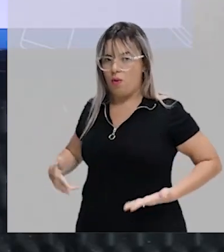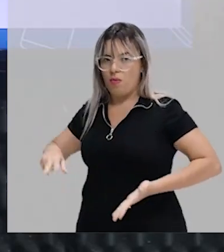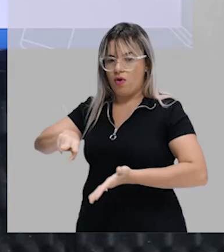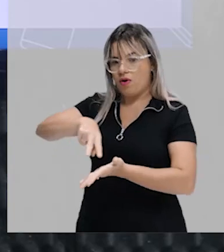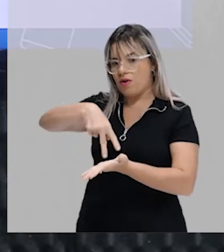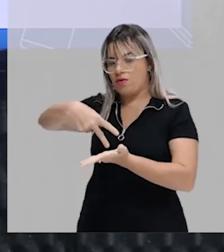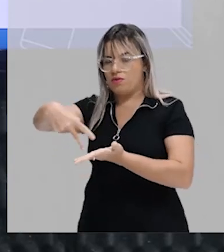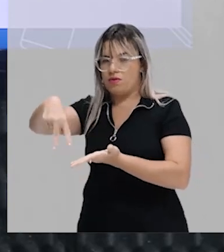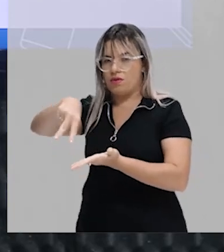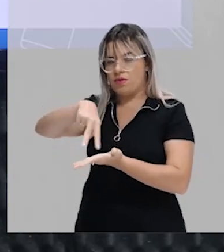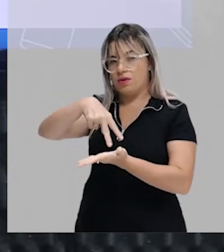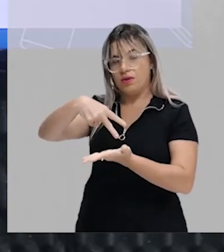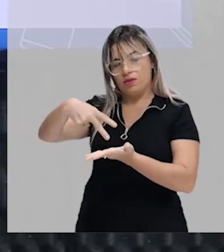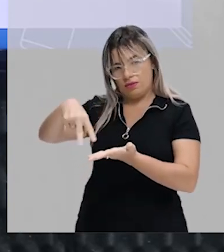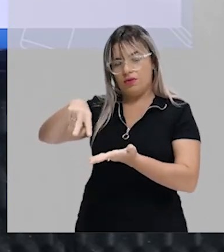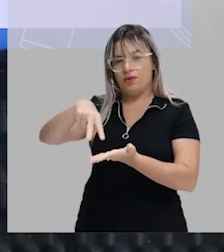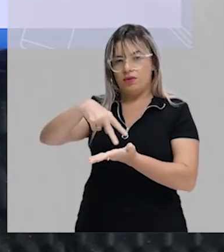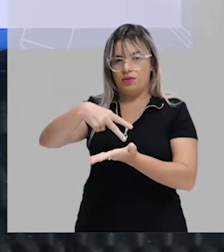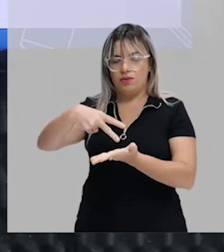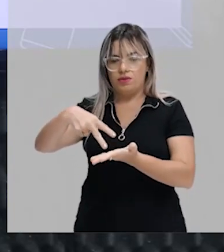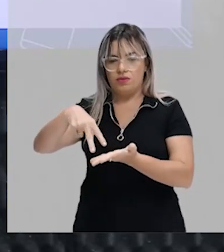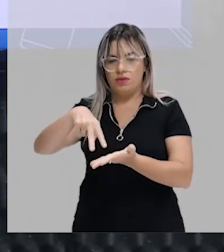cultura, a pintura são